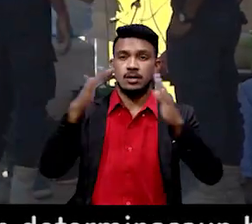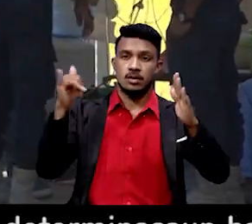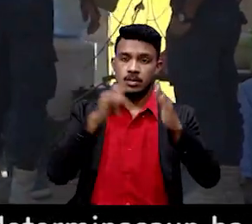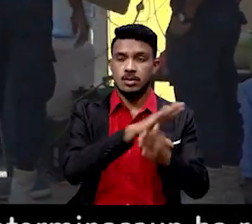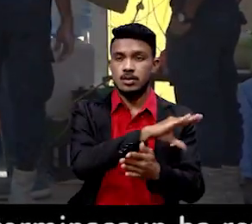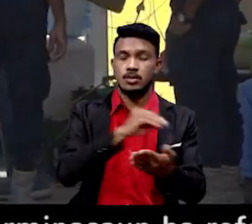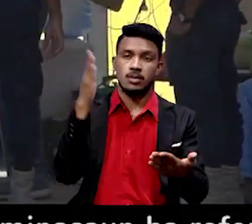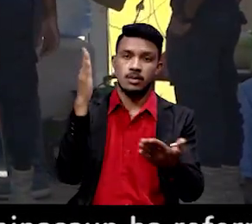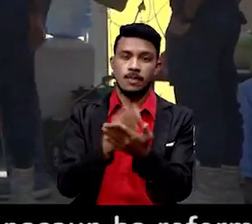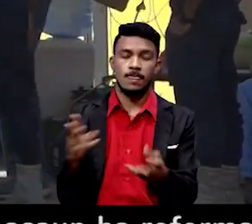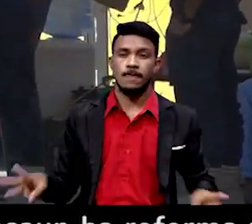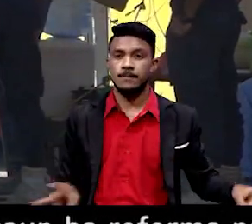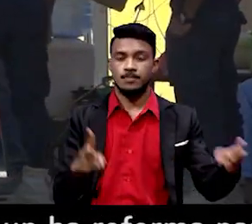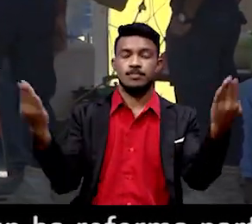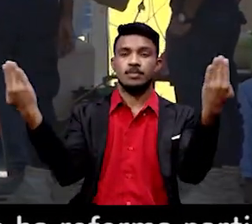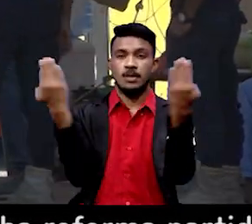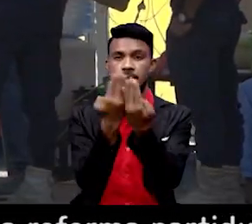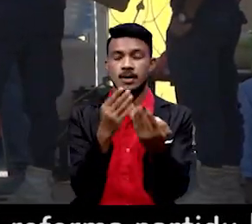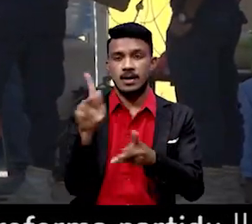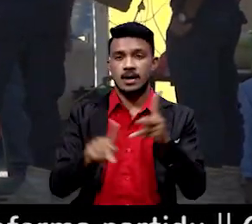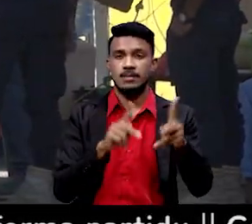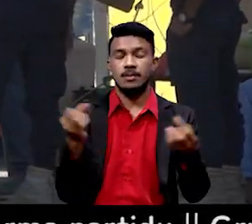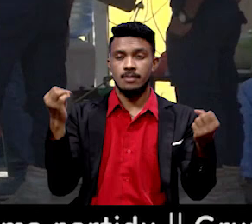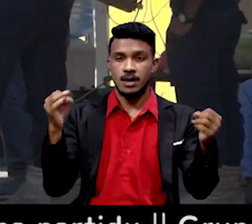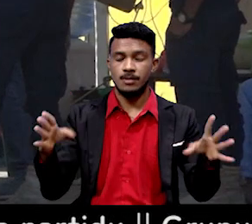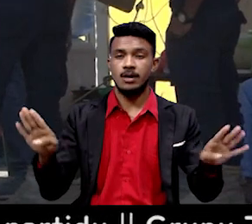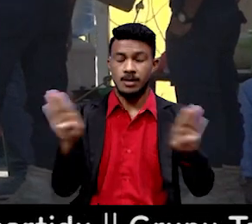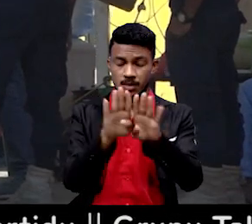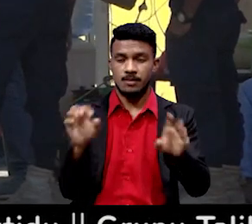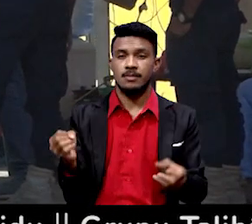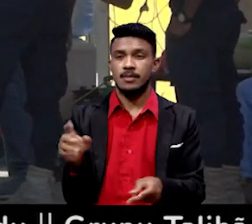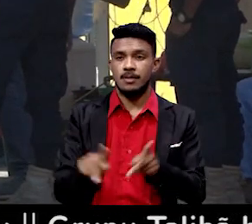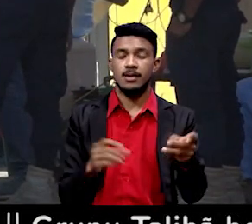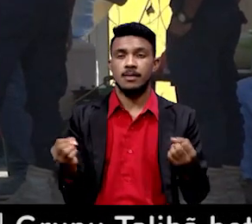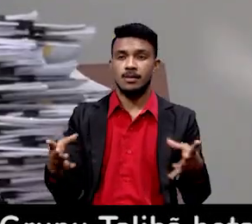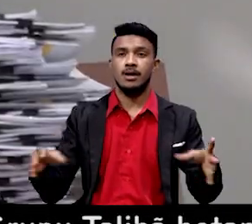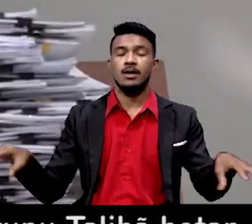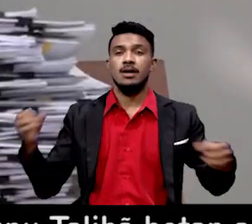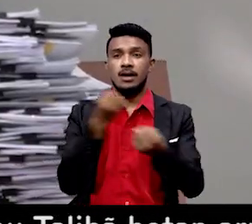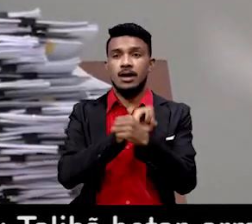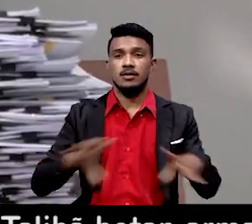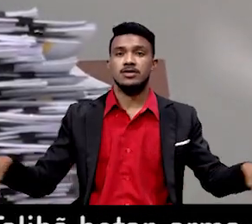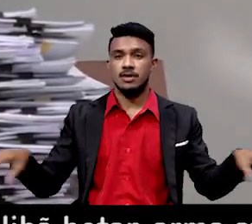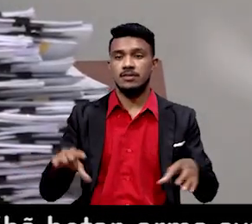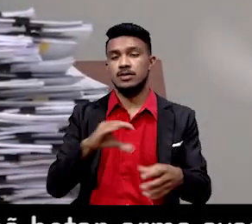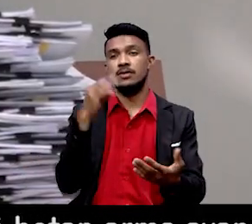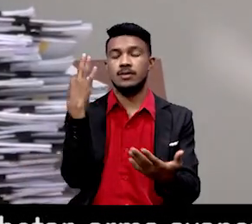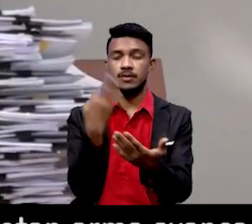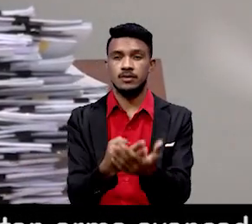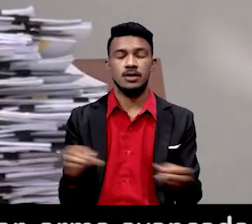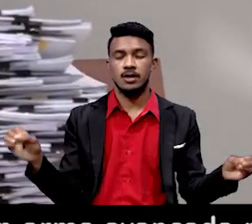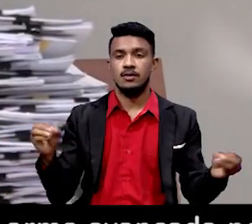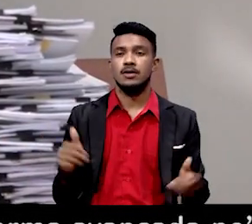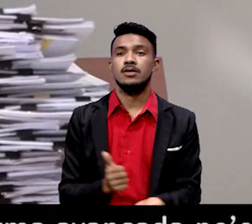confinamento domiciliário, trabalhador Bara tem que lá com Sira nesse serviço, não é afeta Tebes, basira no rendimento família.